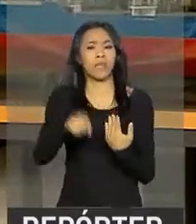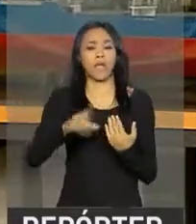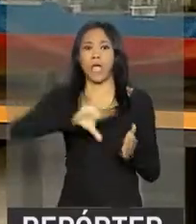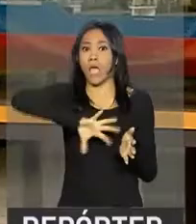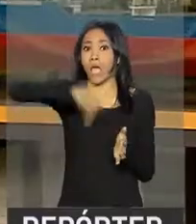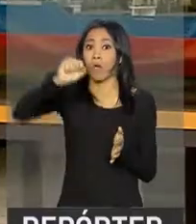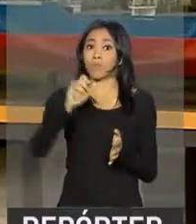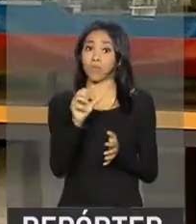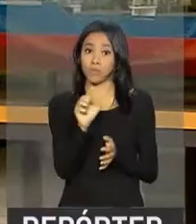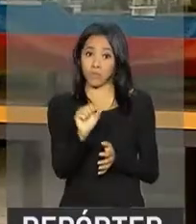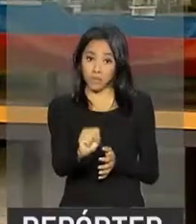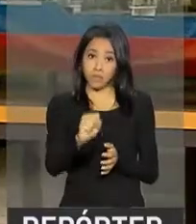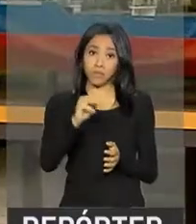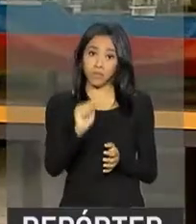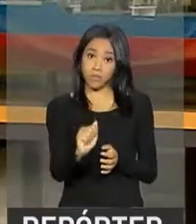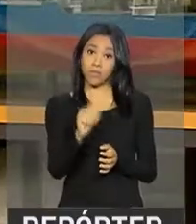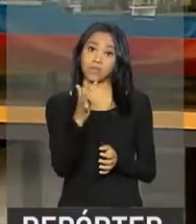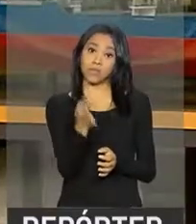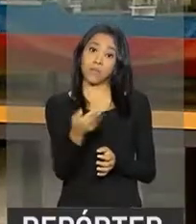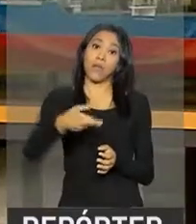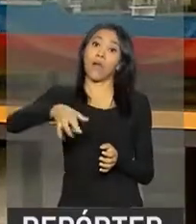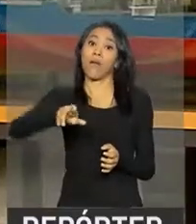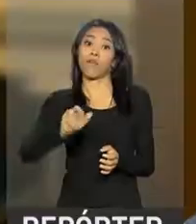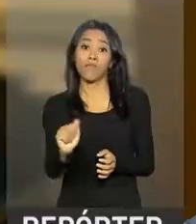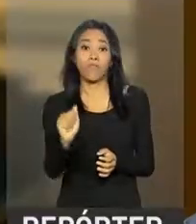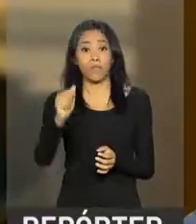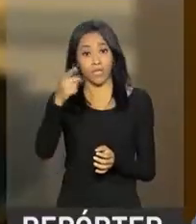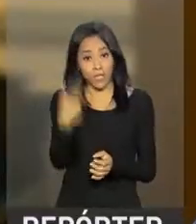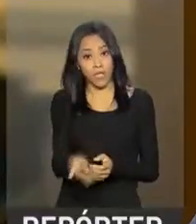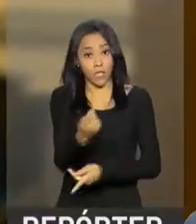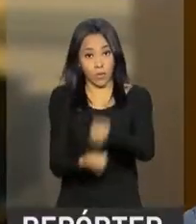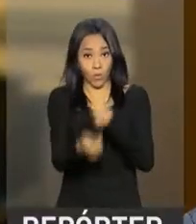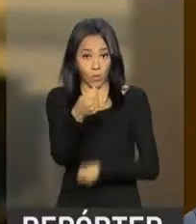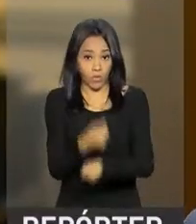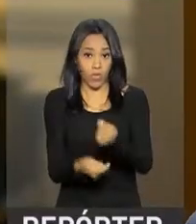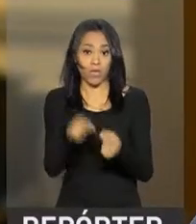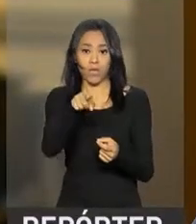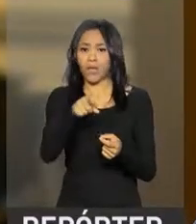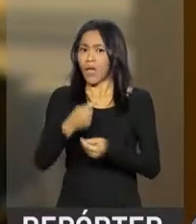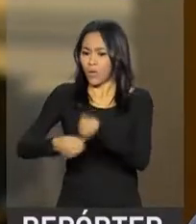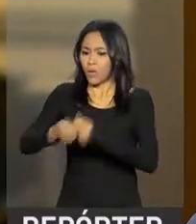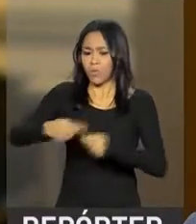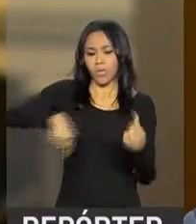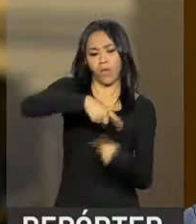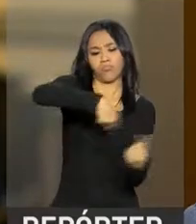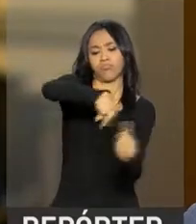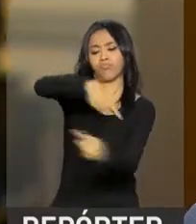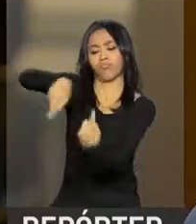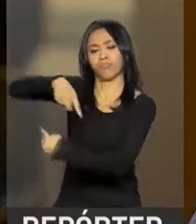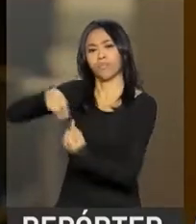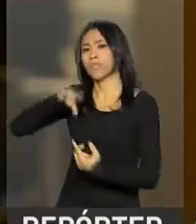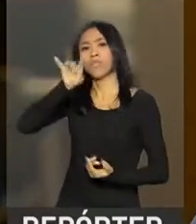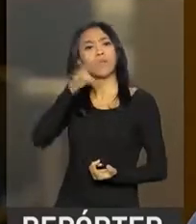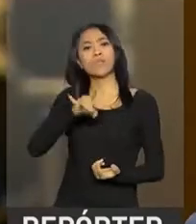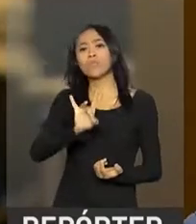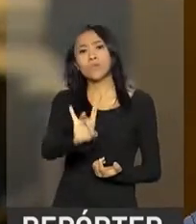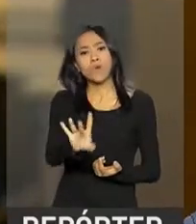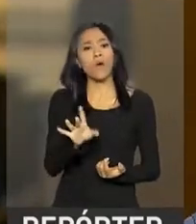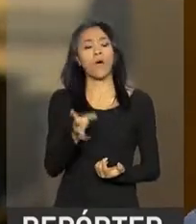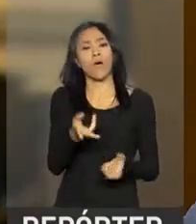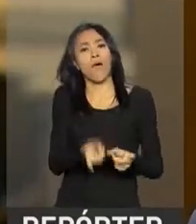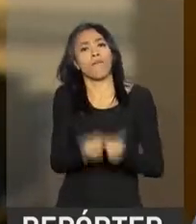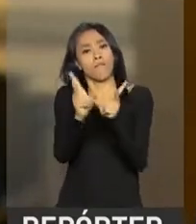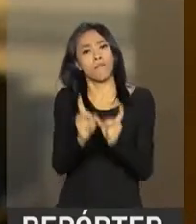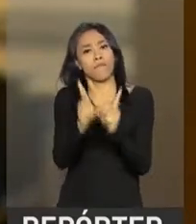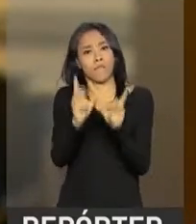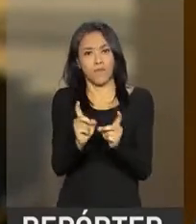ea volta do crescimento da economia brasileira a economia todo está se movimentando mais e não só à exportação